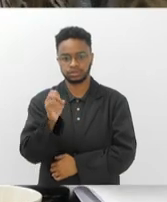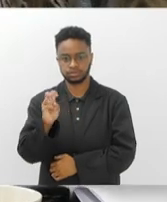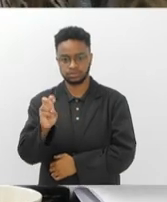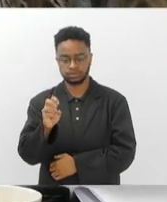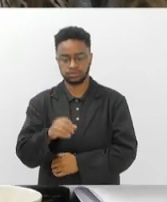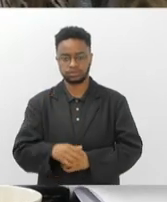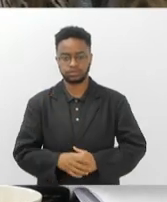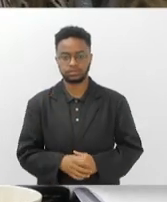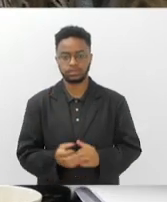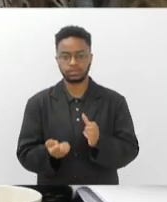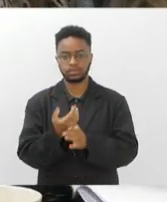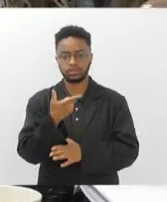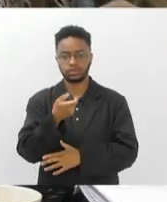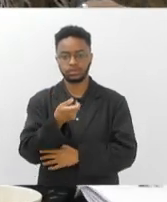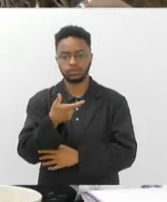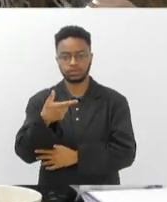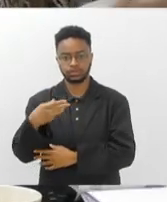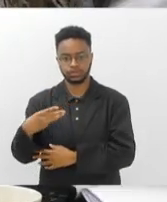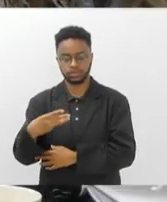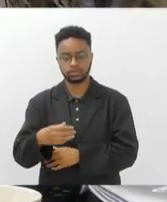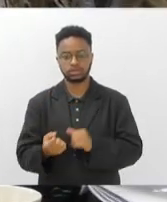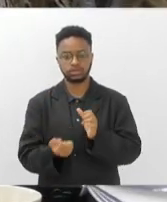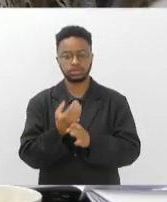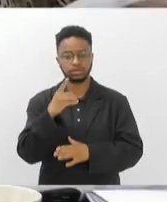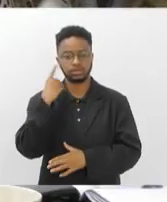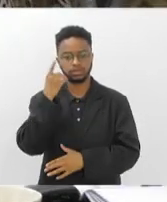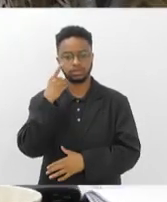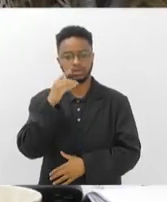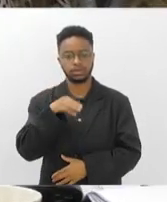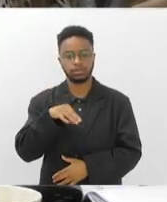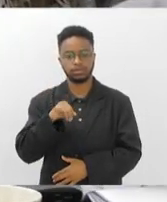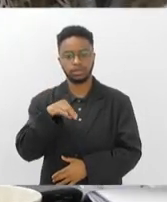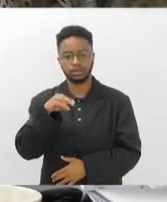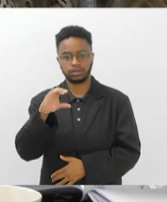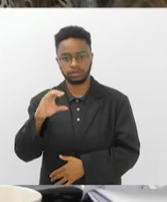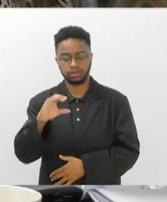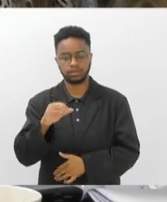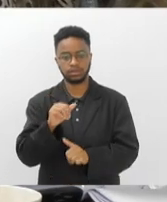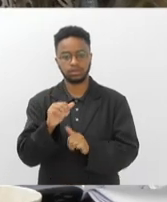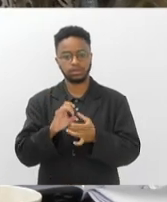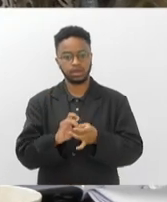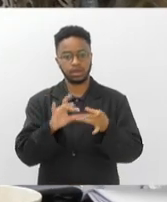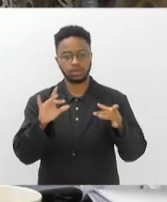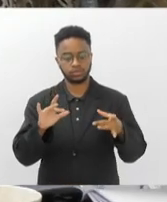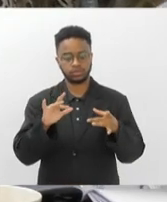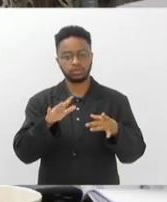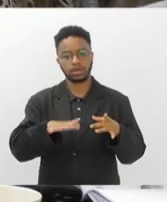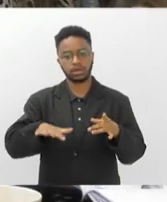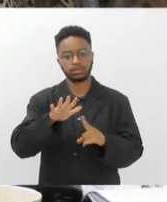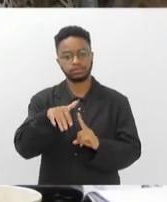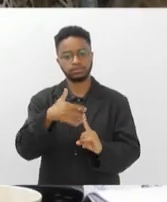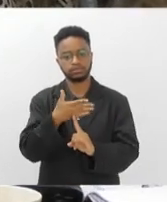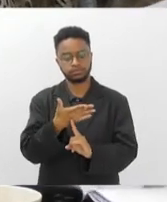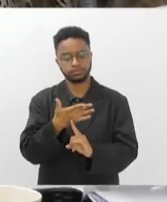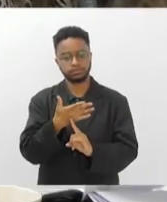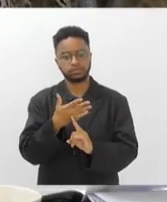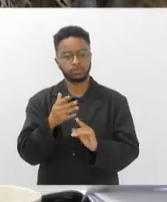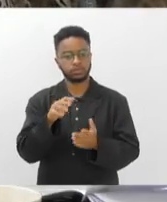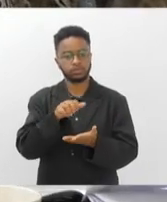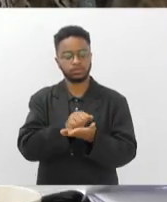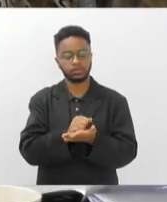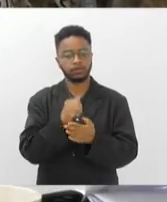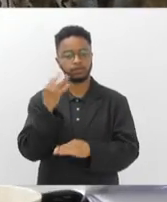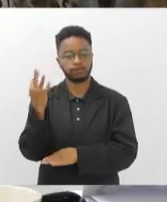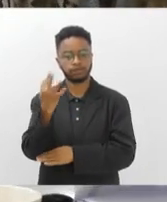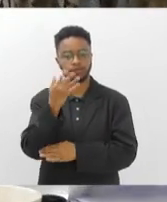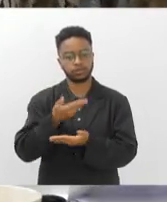2665, de 2023, de autoria do deputado Carlos Mink, que autoriza o órgão ambiental competente a formalizar em regime de